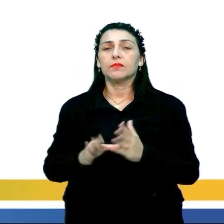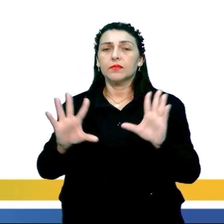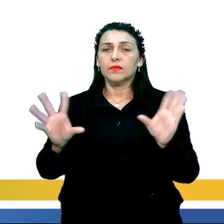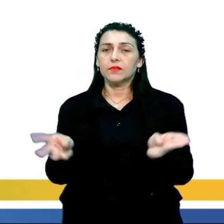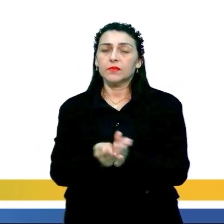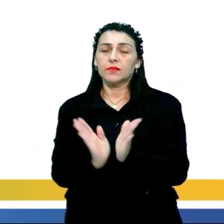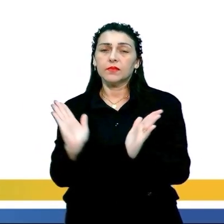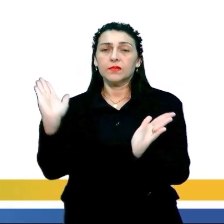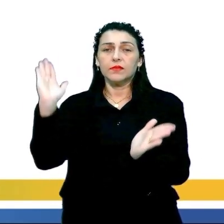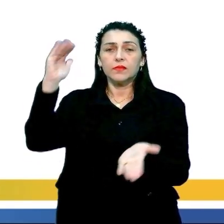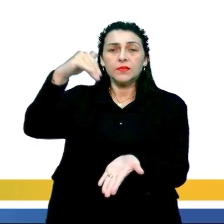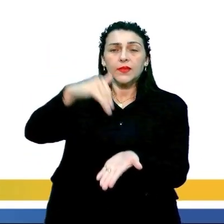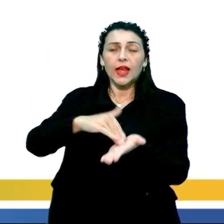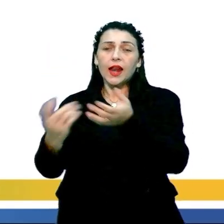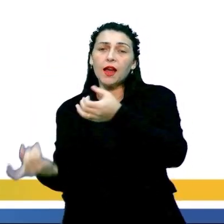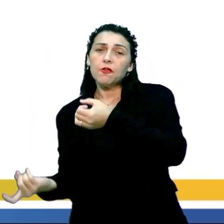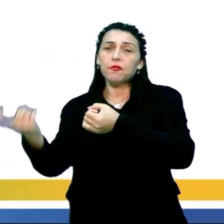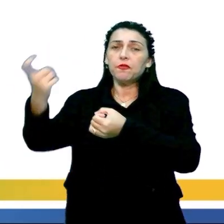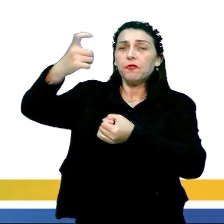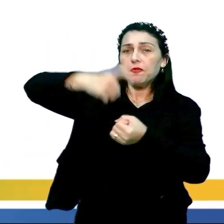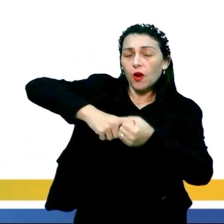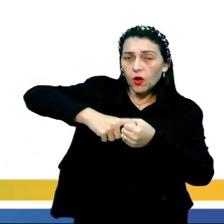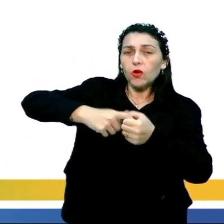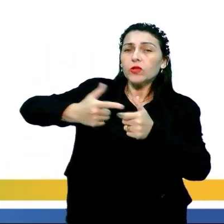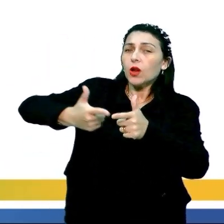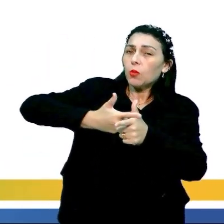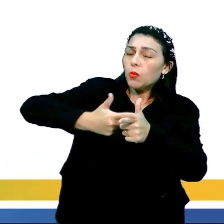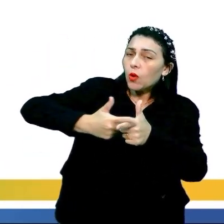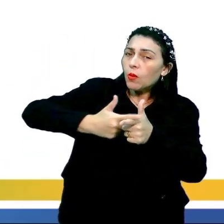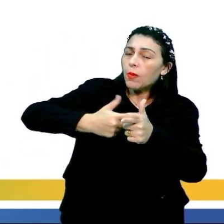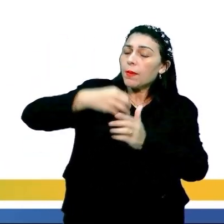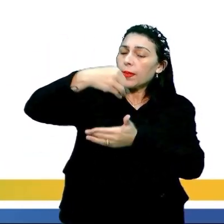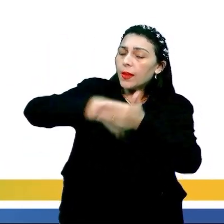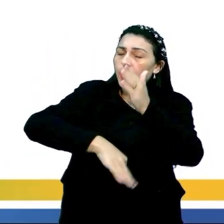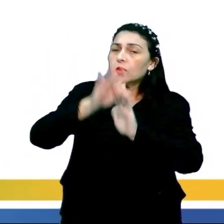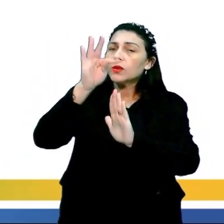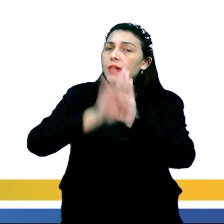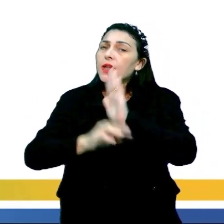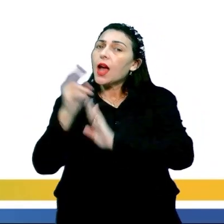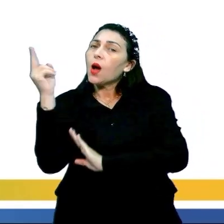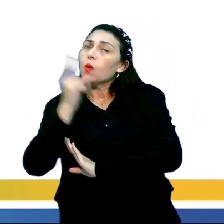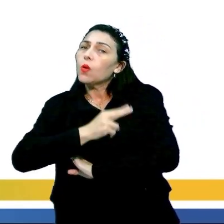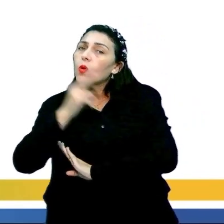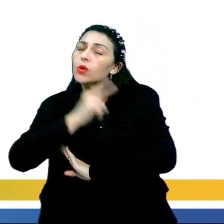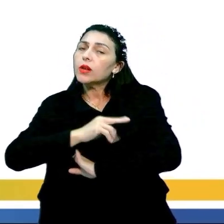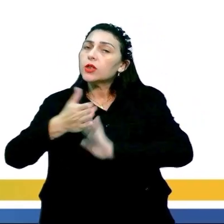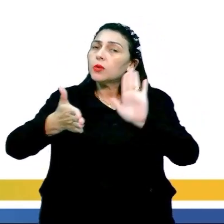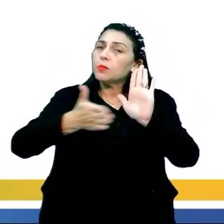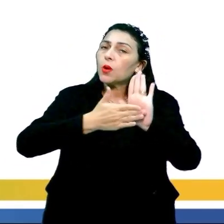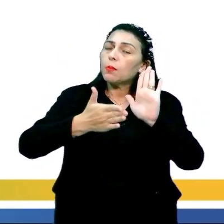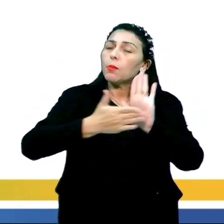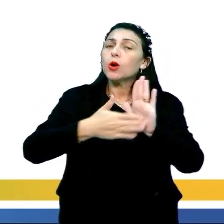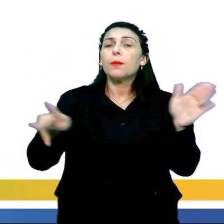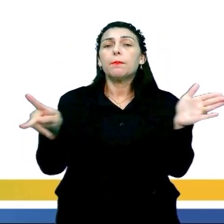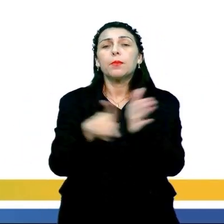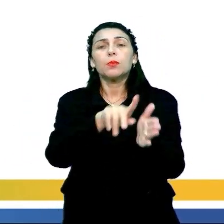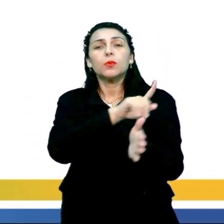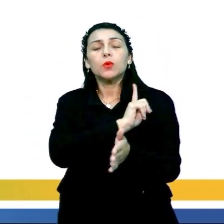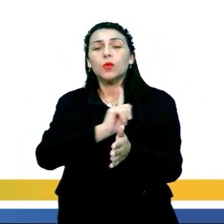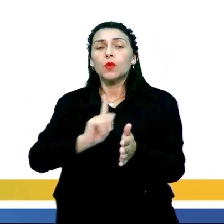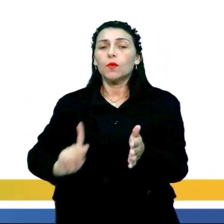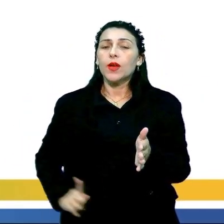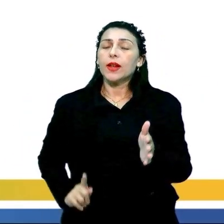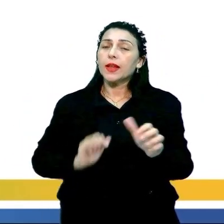ela retoma o problema, tá vendo? Ela está dizendo, denota-se a urgência de propostas governamentais